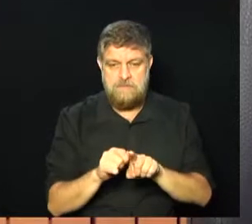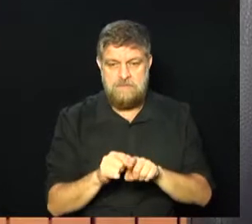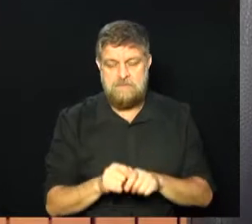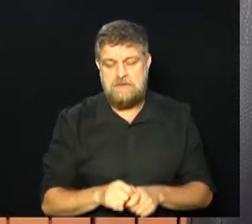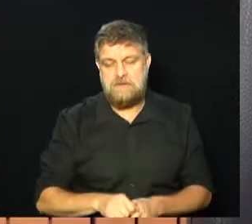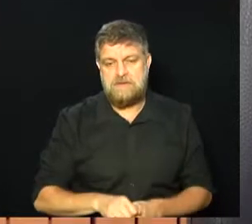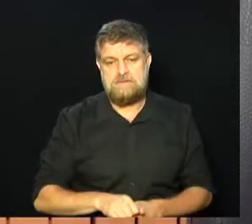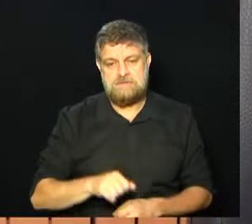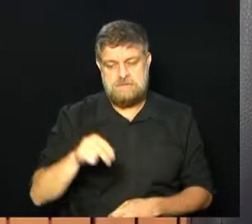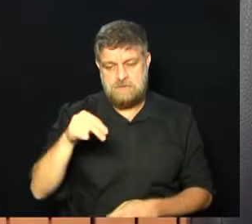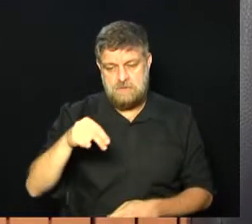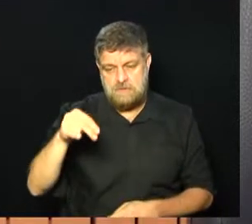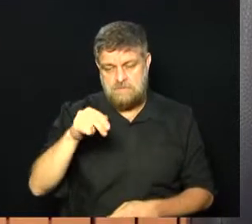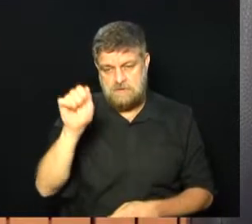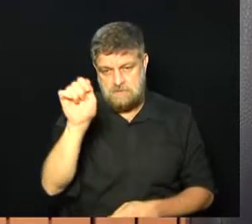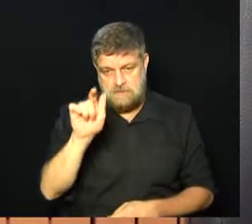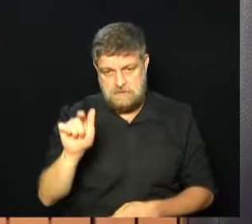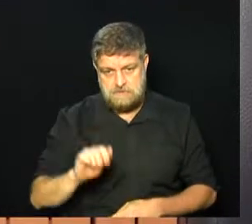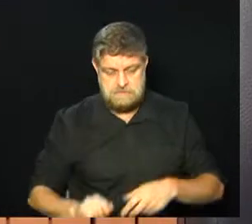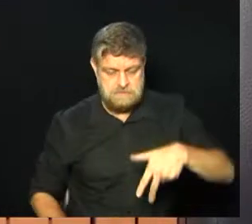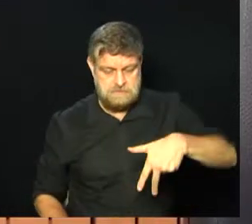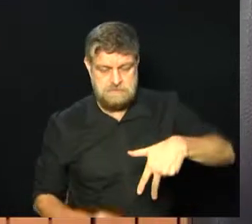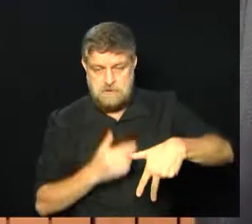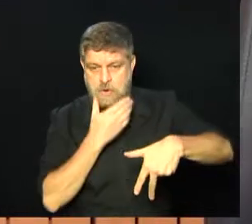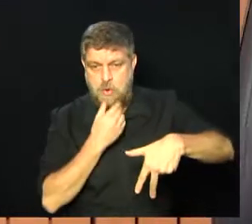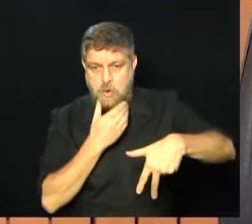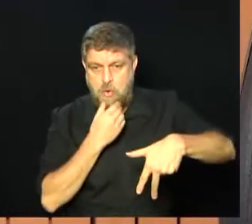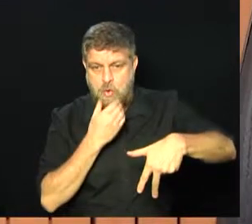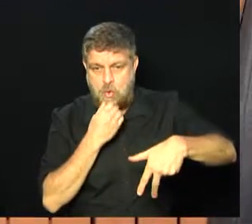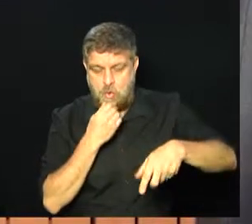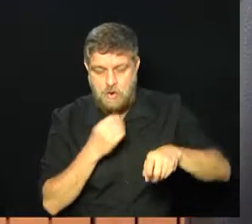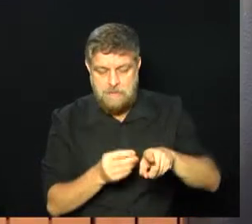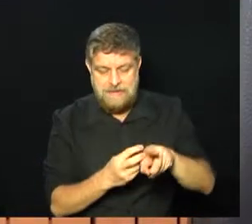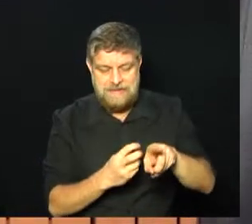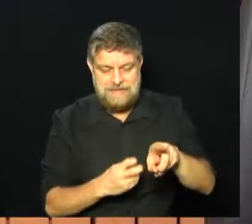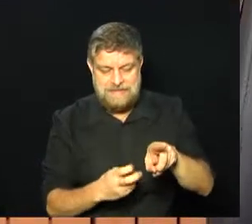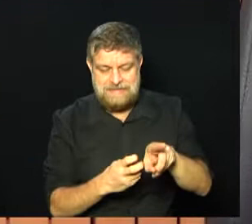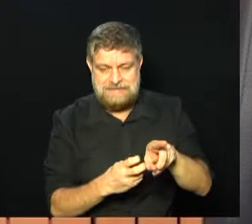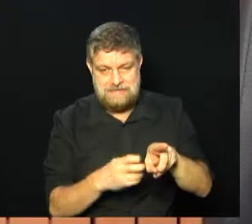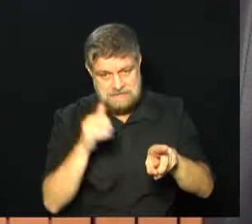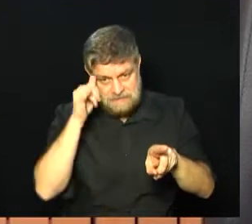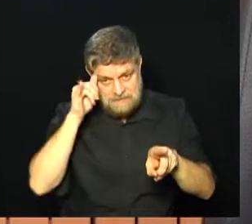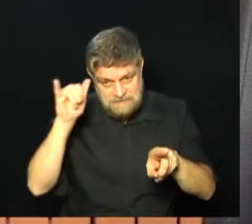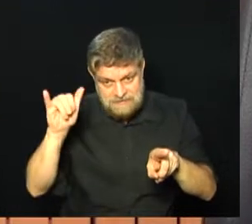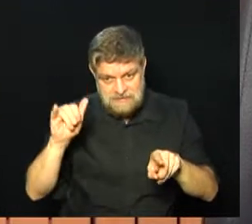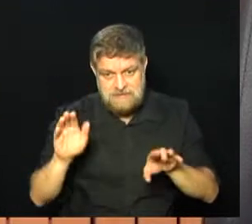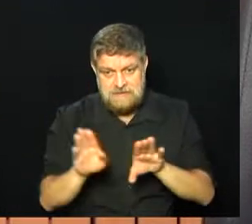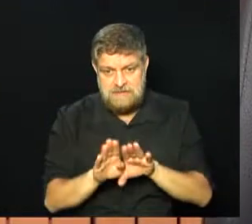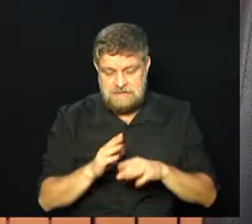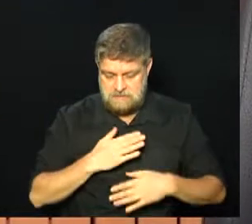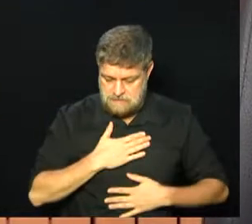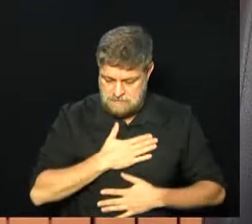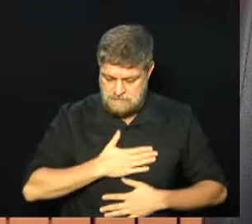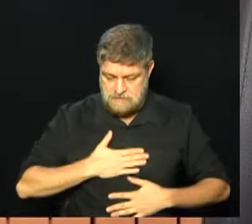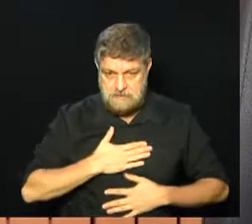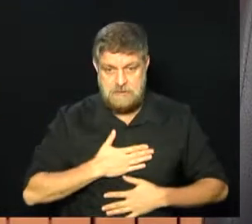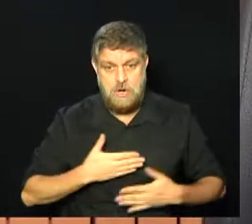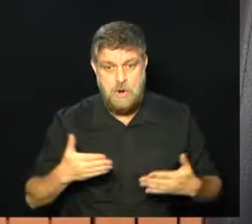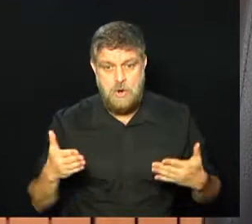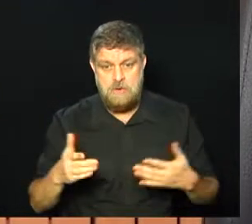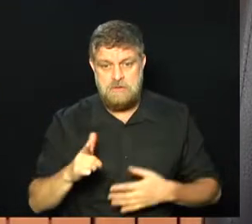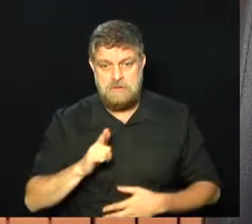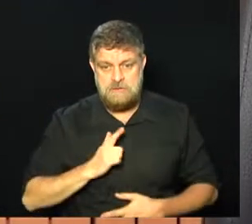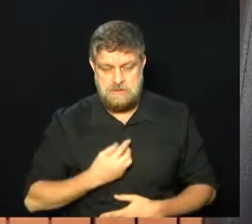prevenção do câncer de próstata. Nós temos aqui a honra e o privilégio de receber nessa casa o